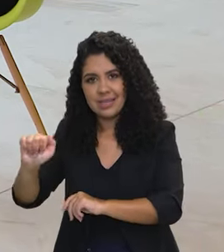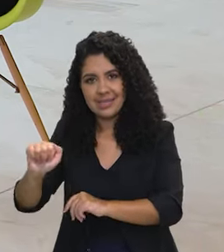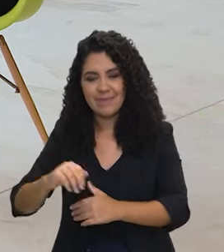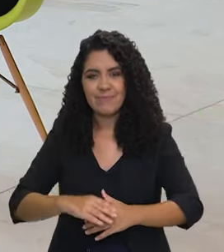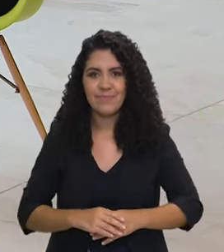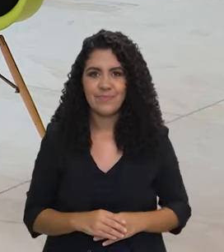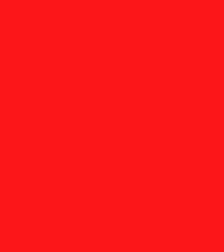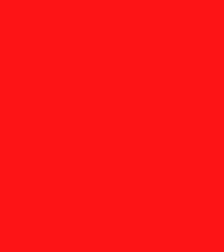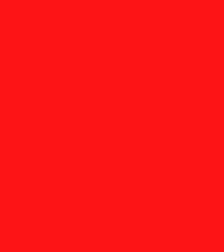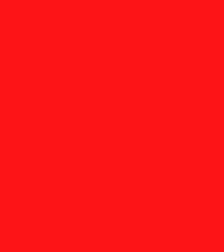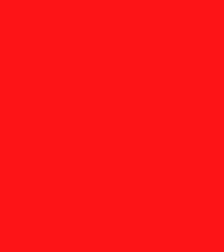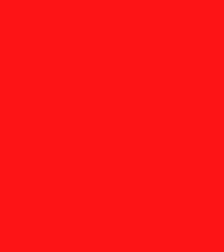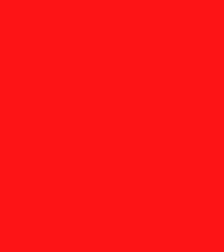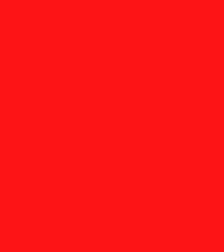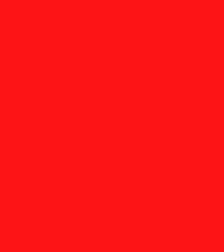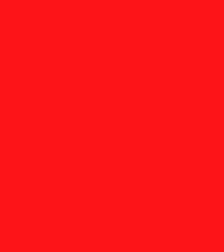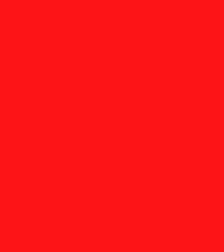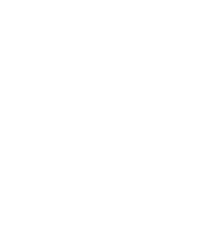Dolce. Não saia daí.